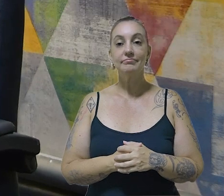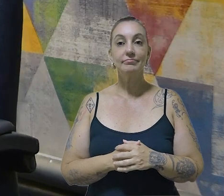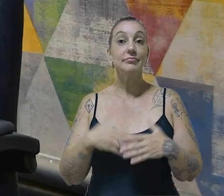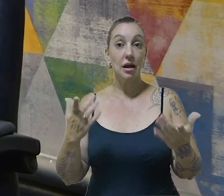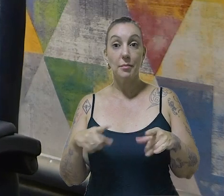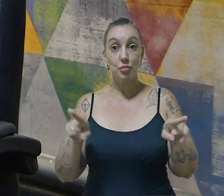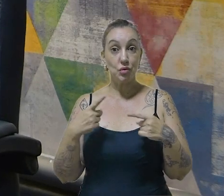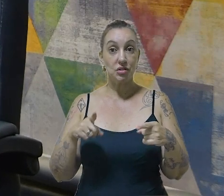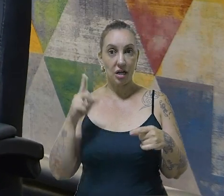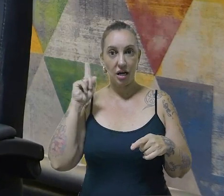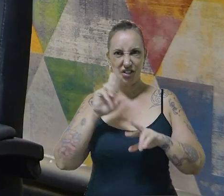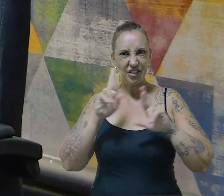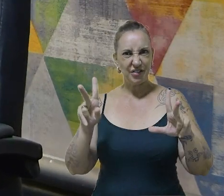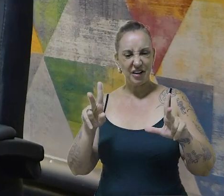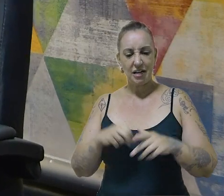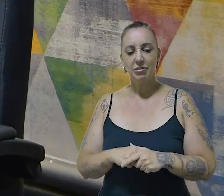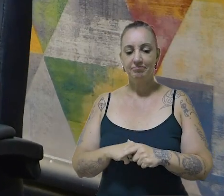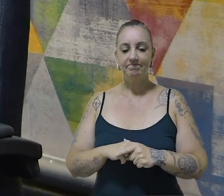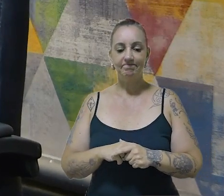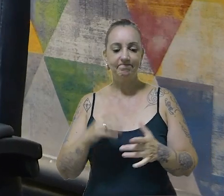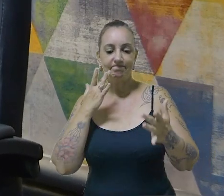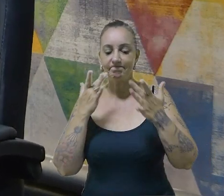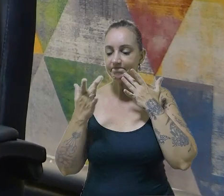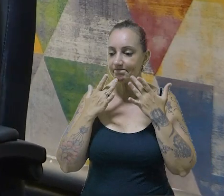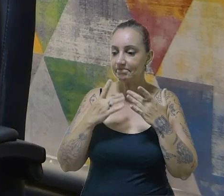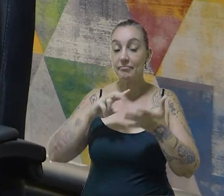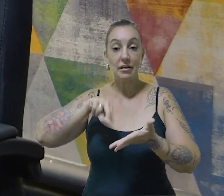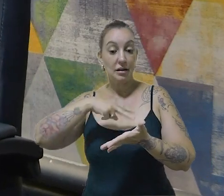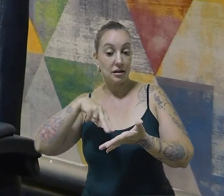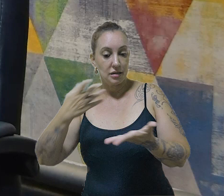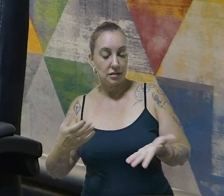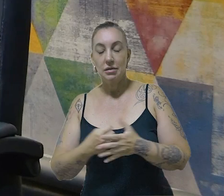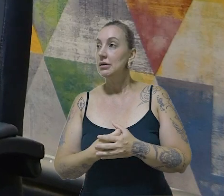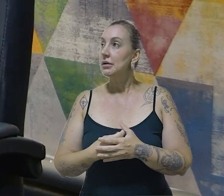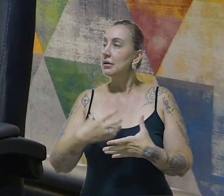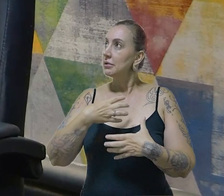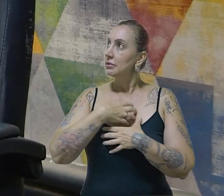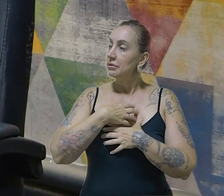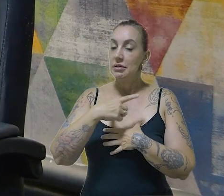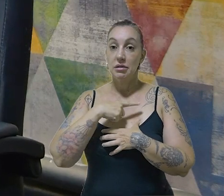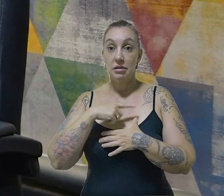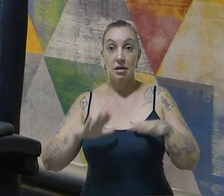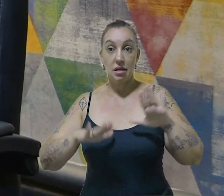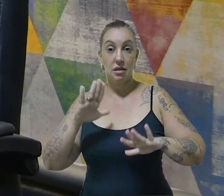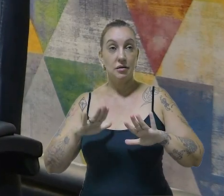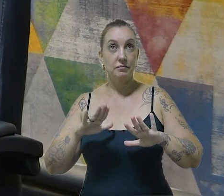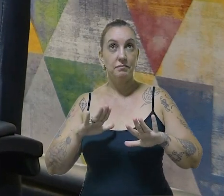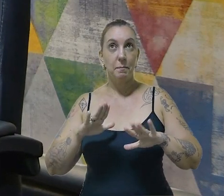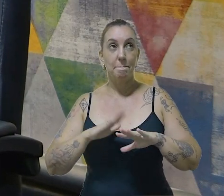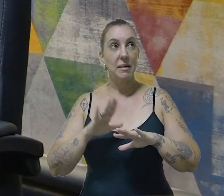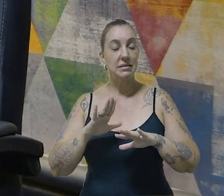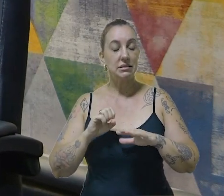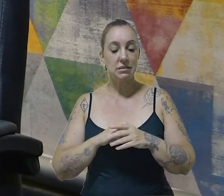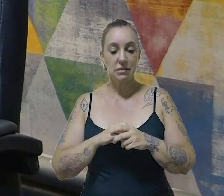e pra música é muito diferente gente também de teatro de dança a impressão que eu tenho aqui talvez seja um pouco